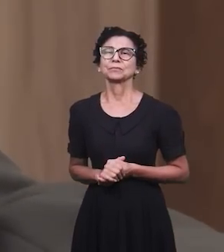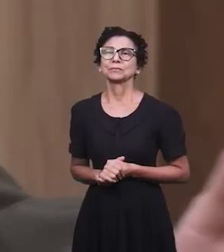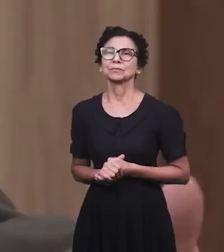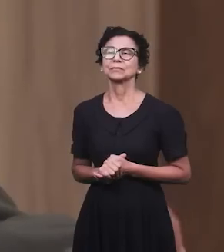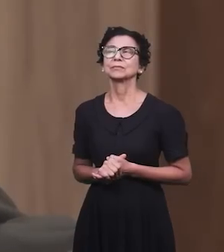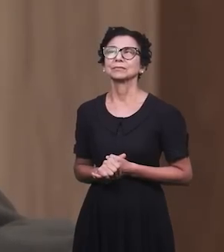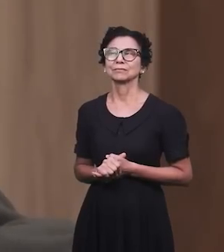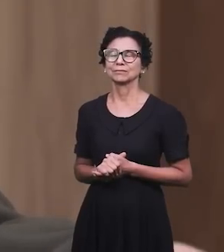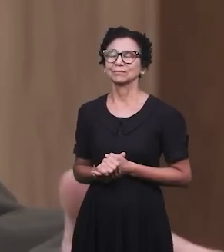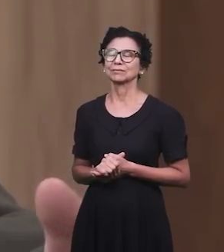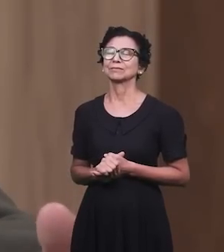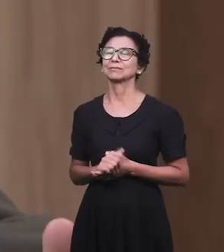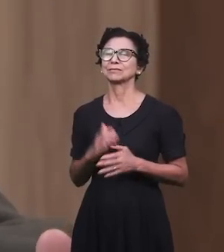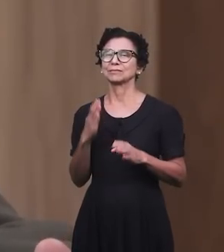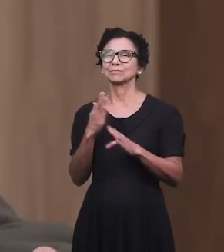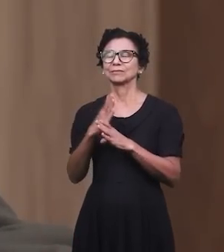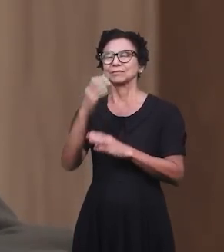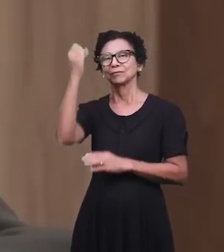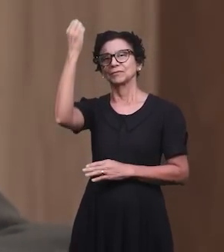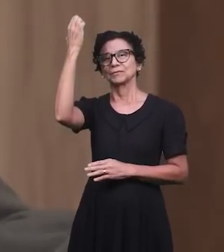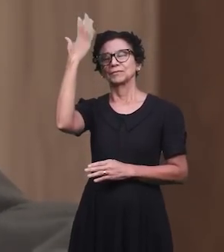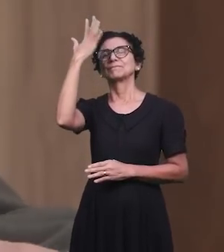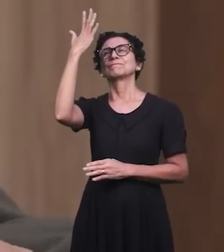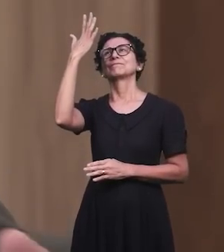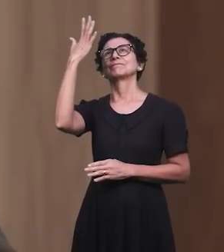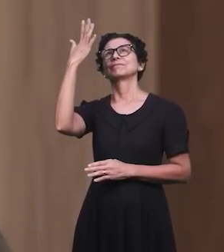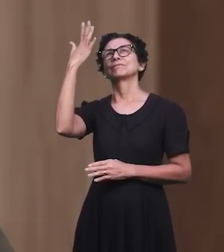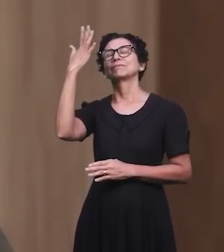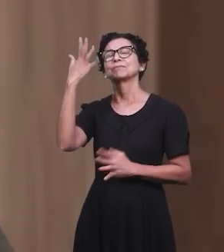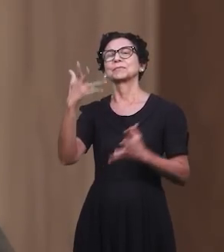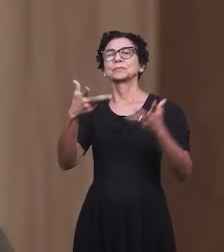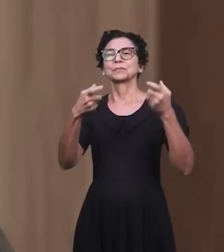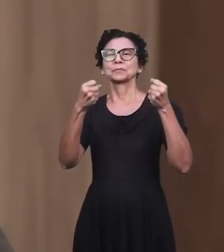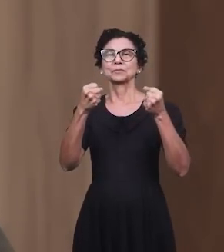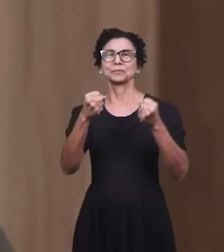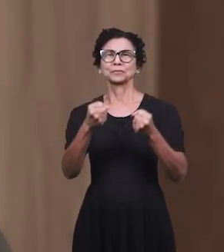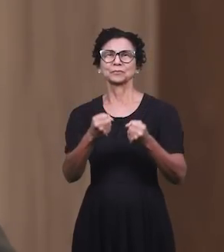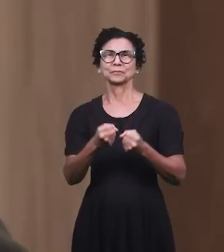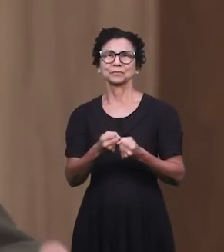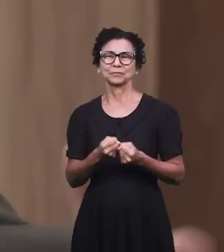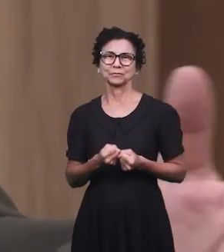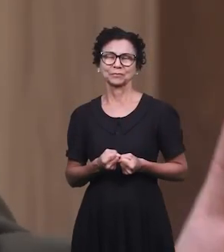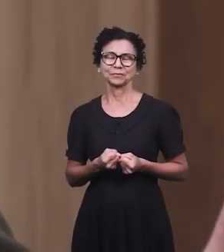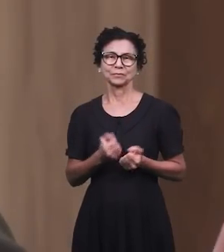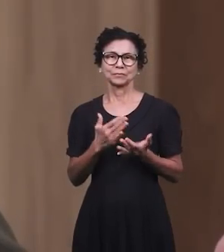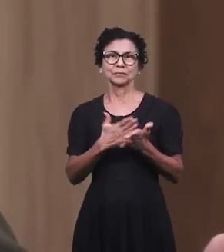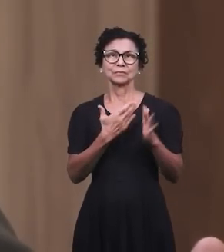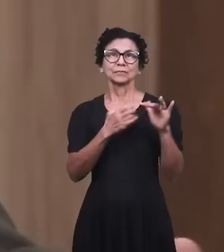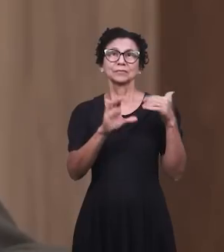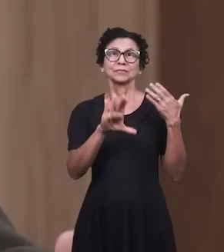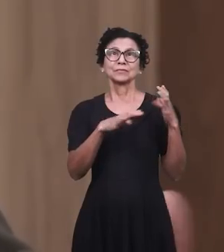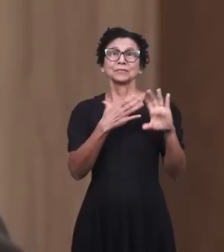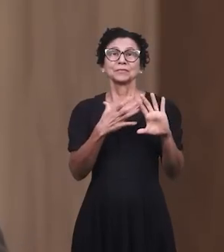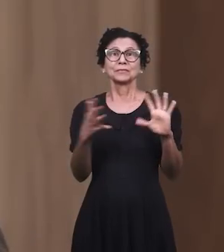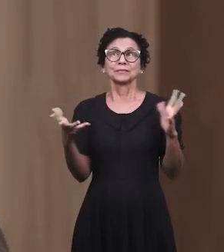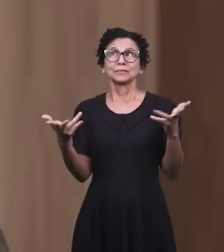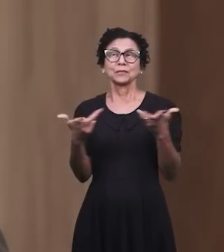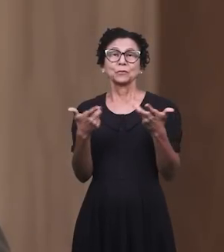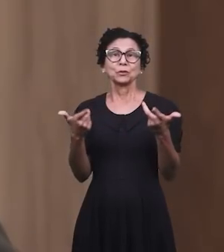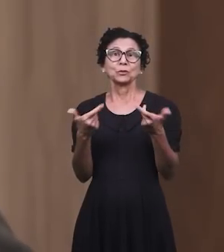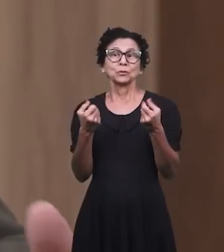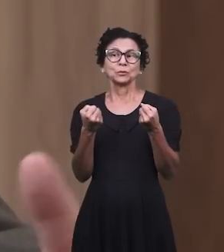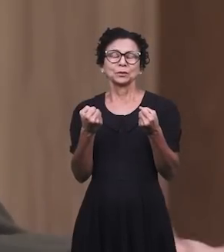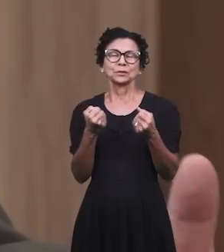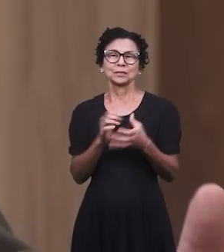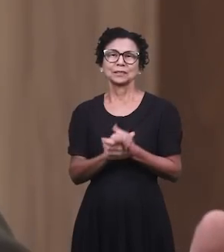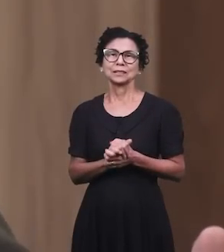quando você entra na revelação, você tem acesso a uma informação que é maravilhosa. Que é o livro de Cantares, então, é maravilhoso nisso, porque